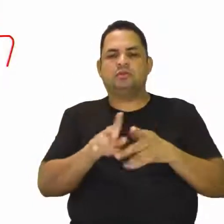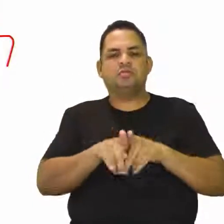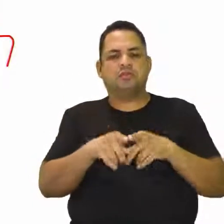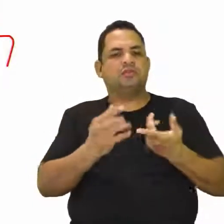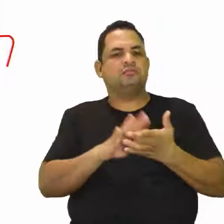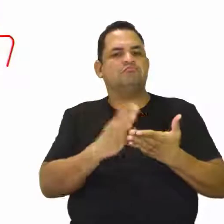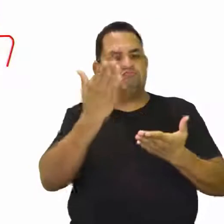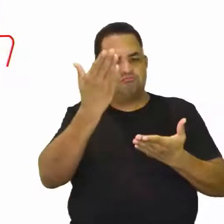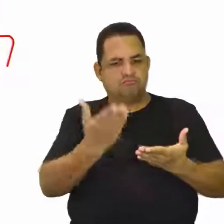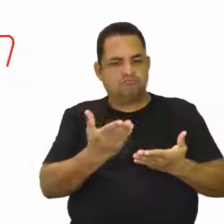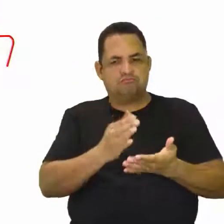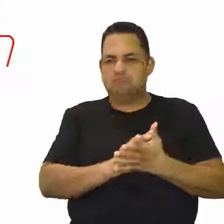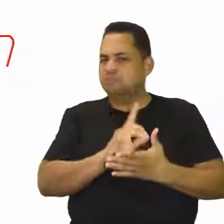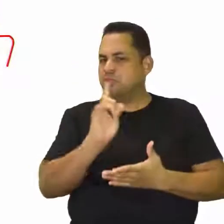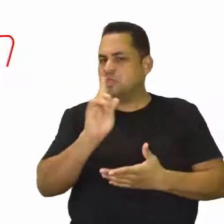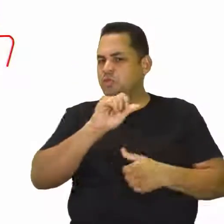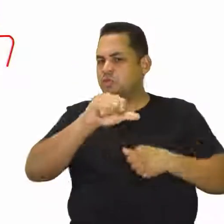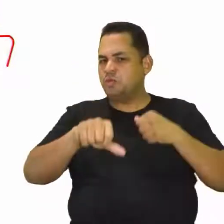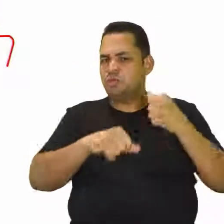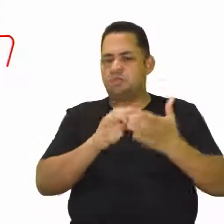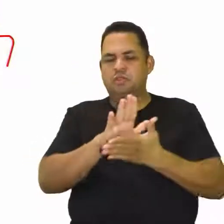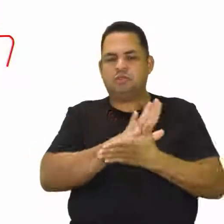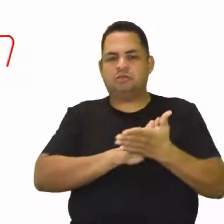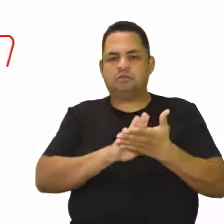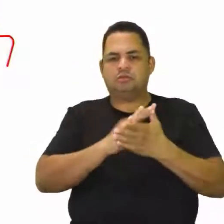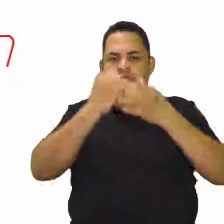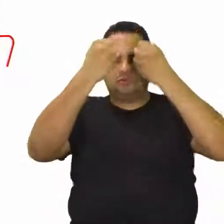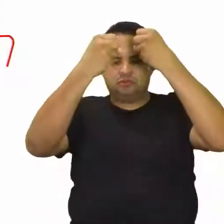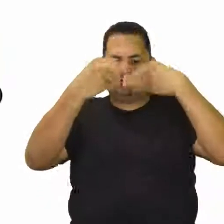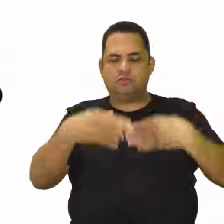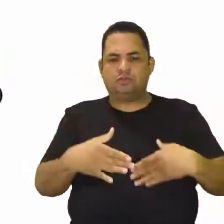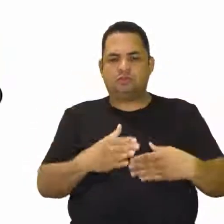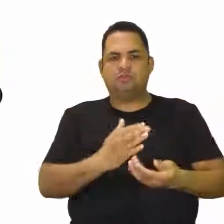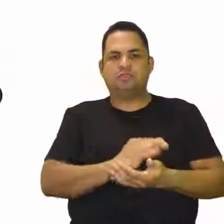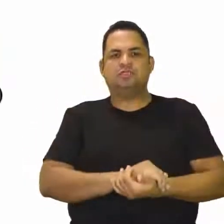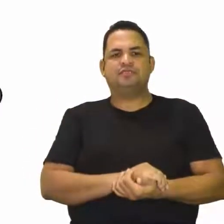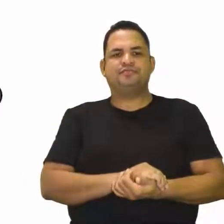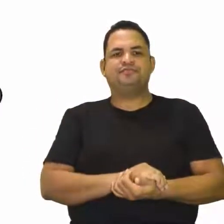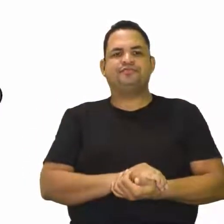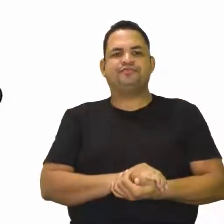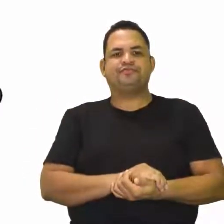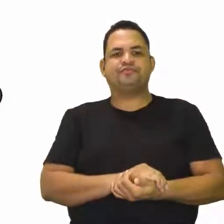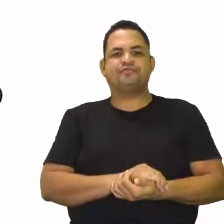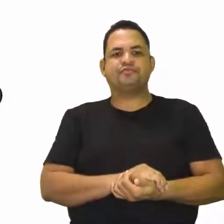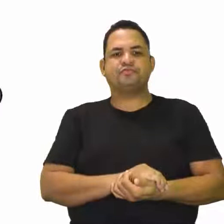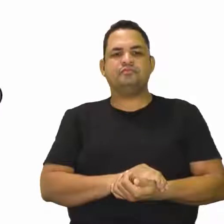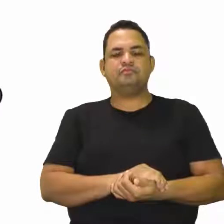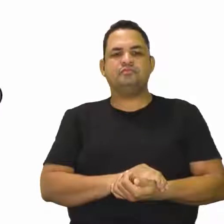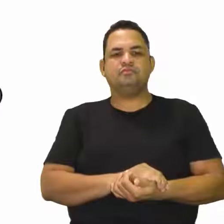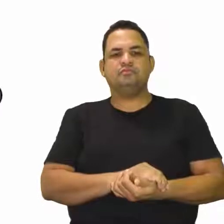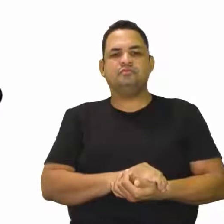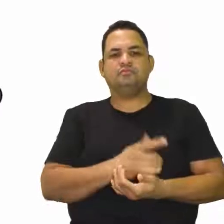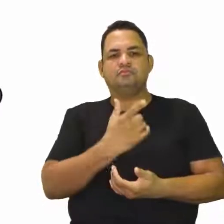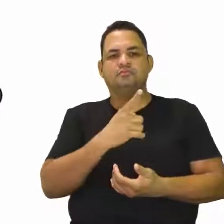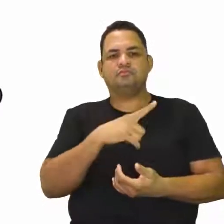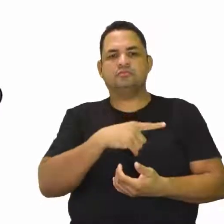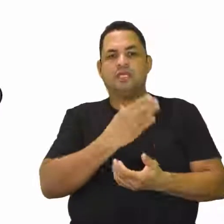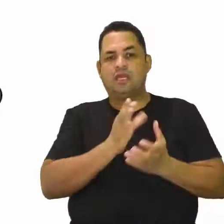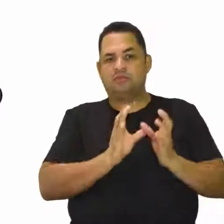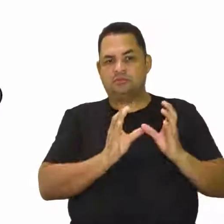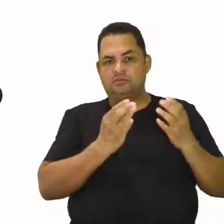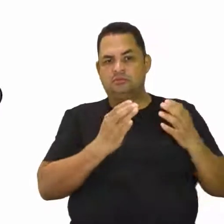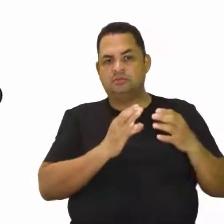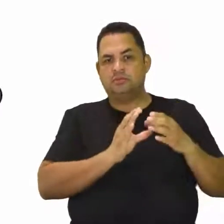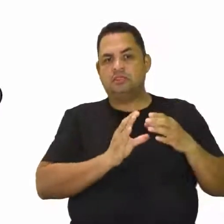assim. Não mudou nada. Tu lembra que eu expliquei isso para você? Então, olha só. De um lado, eu tenho a